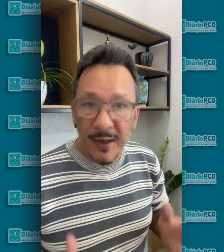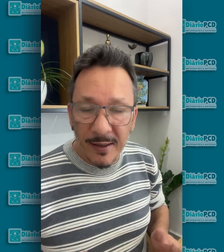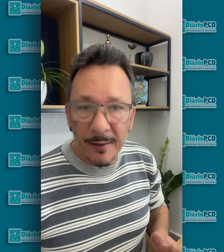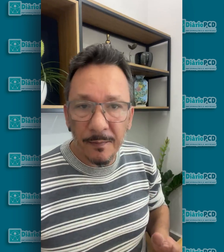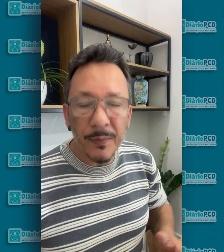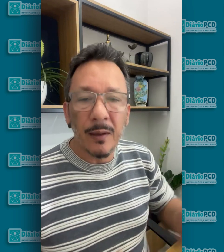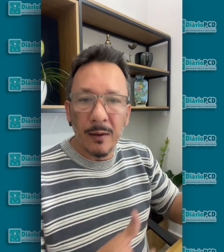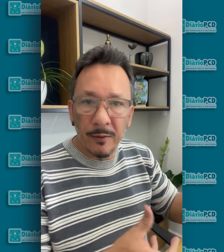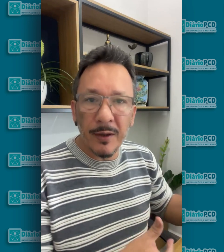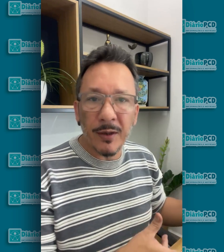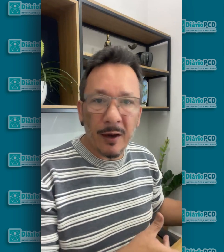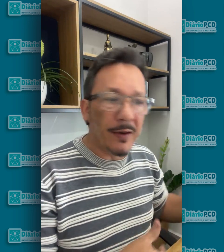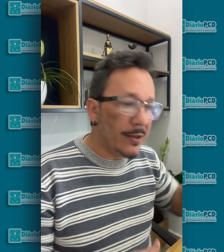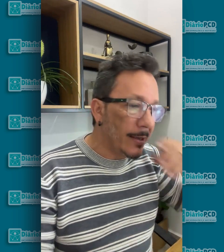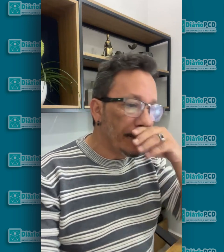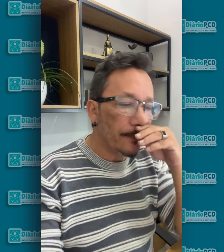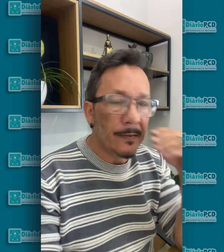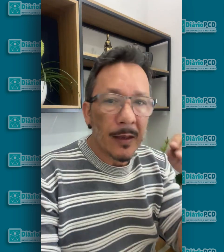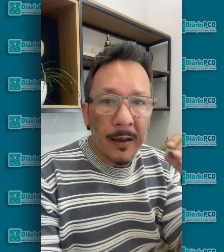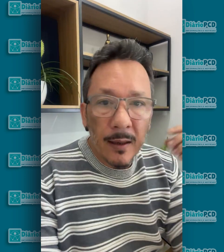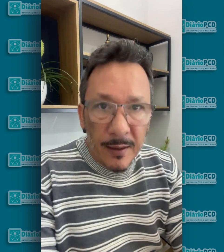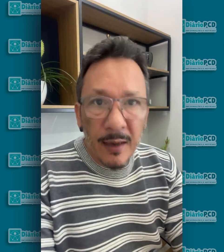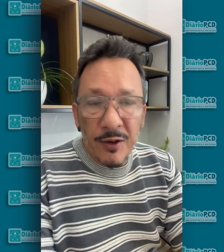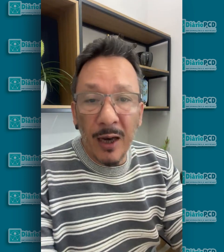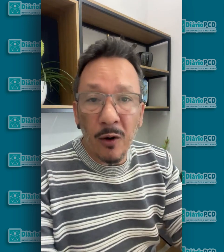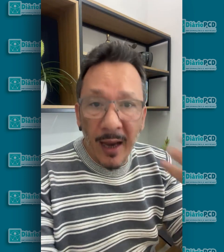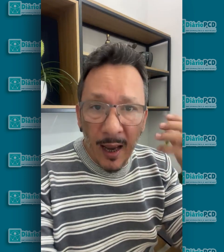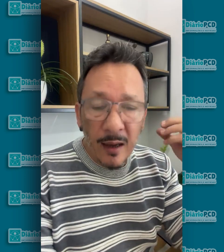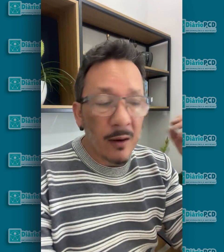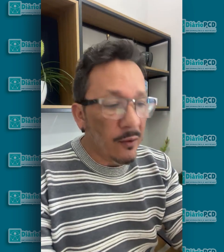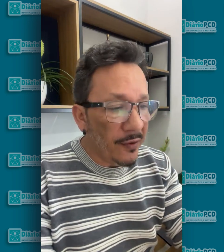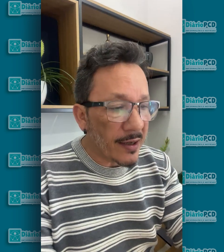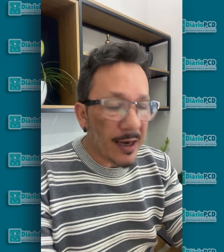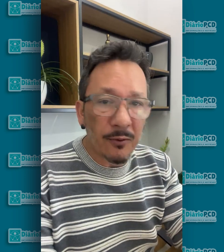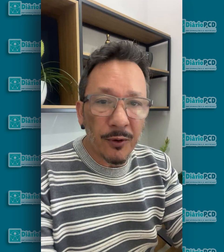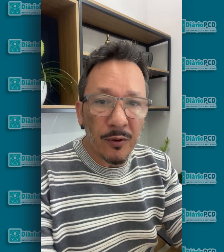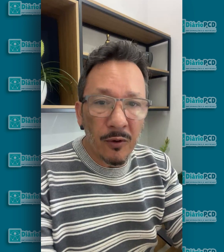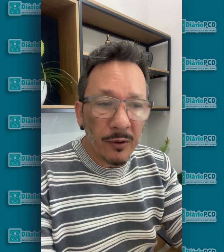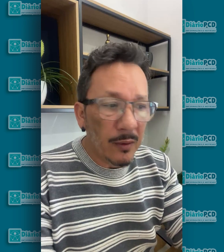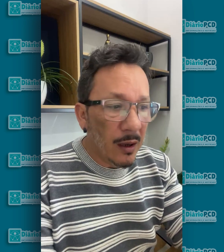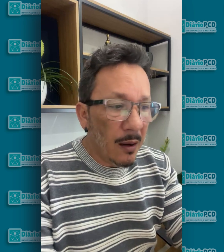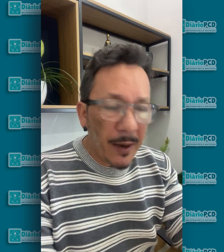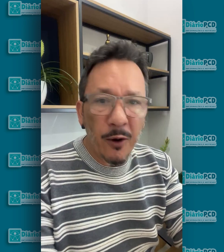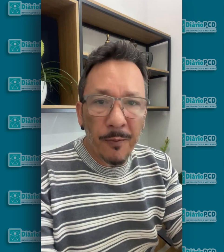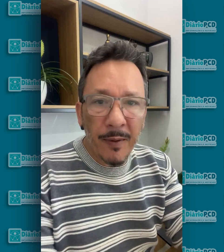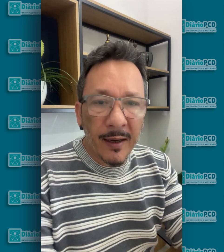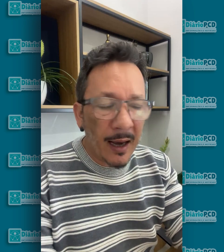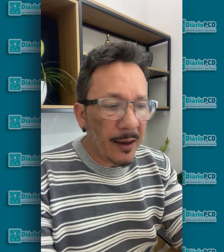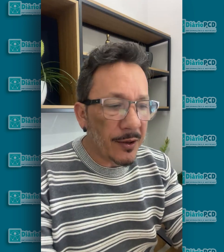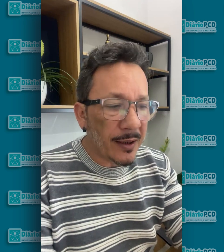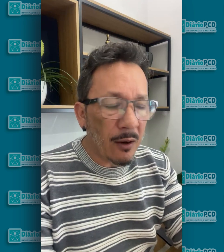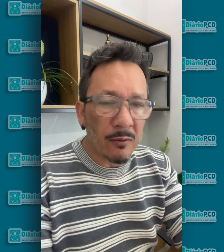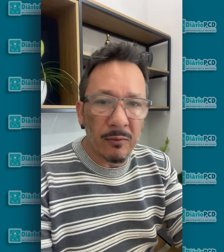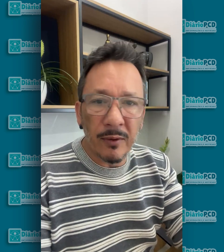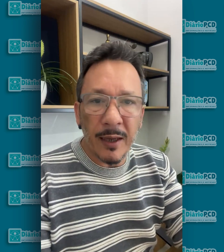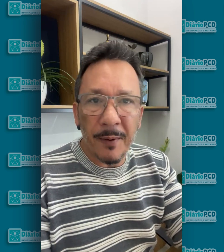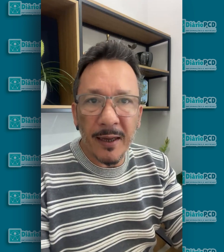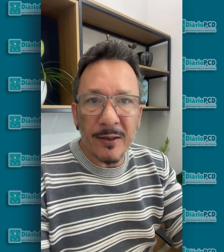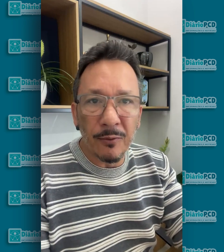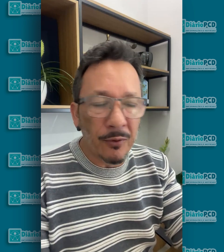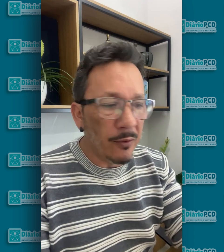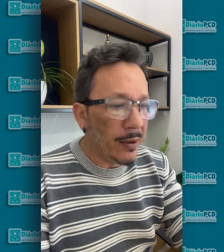jurídica? Como é que vai ser? O edital vai dizer. Né? Dialogar, conversar com todo mundo, para não publicar edital